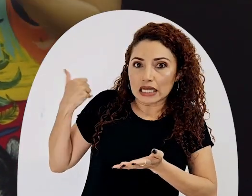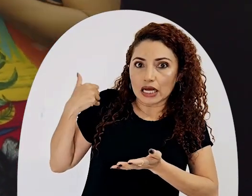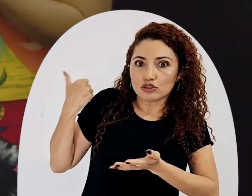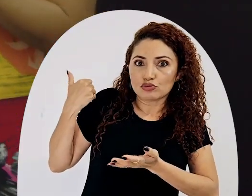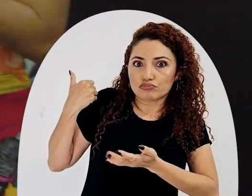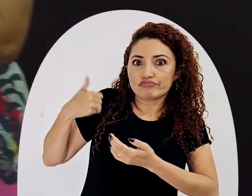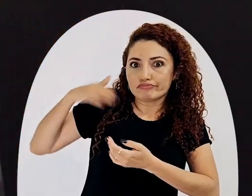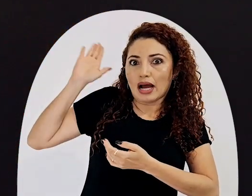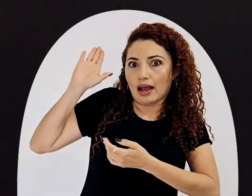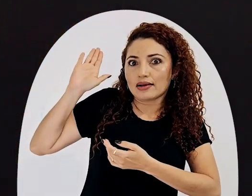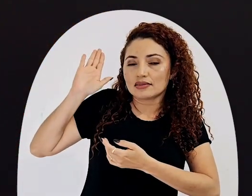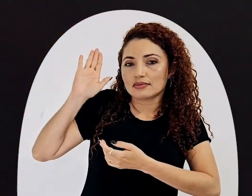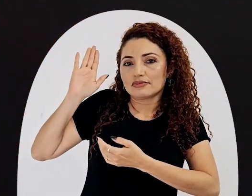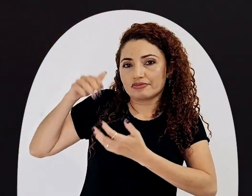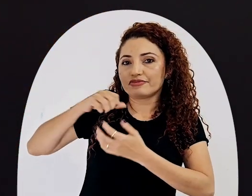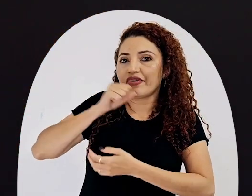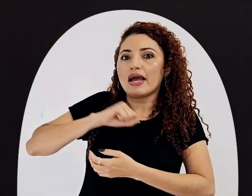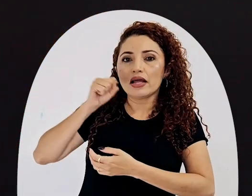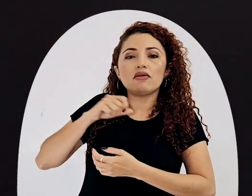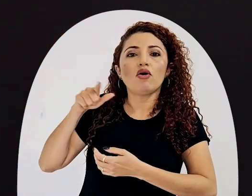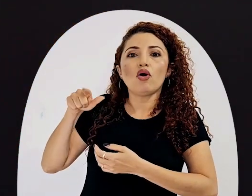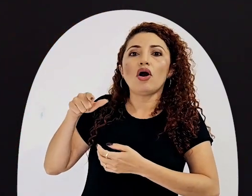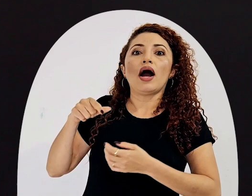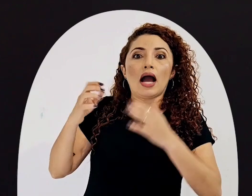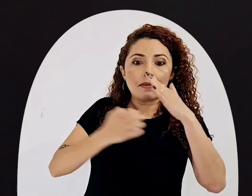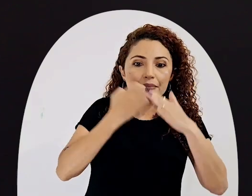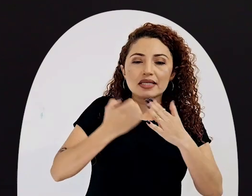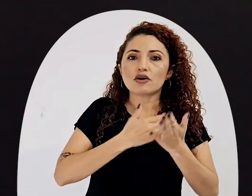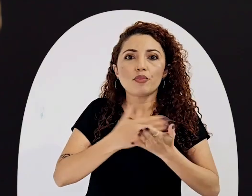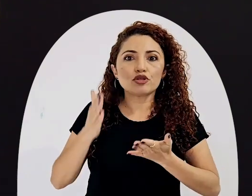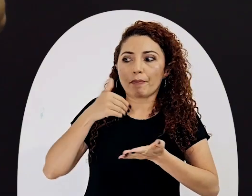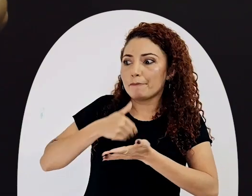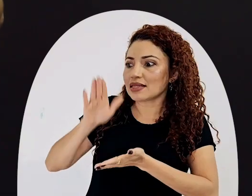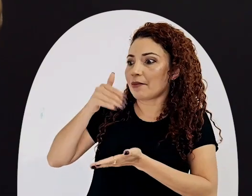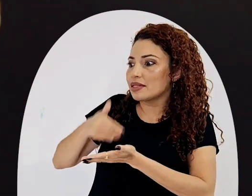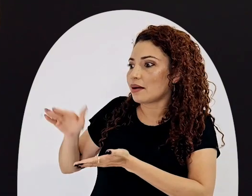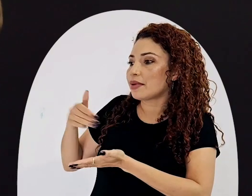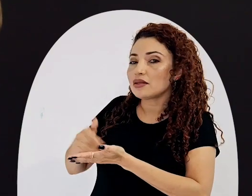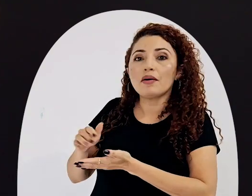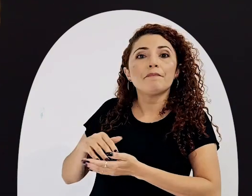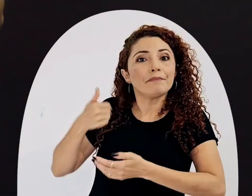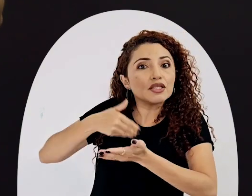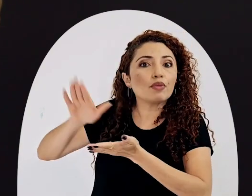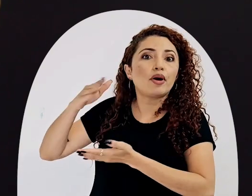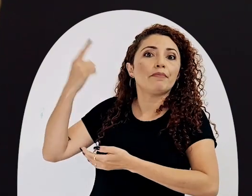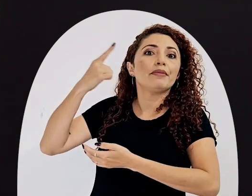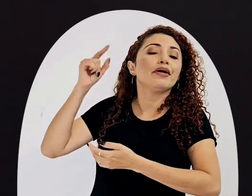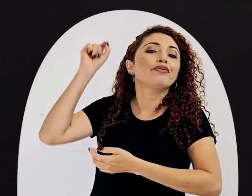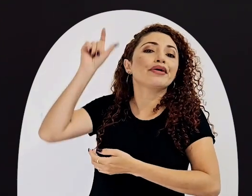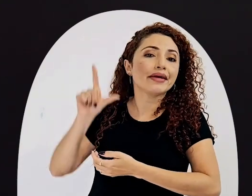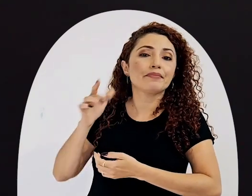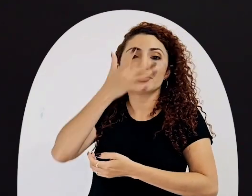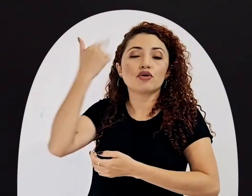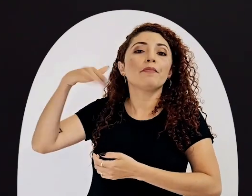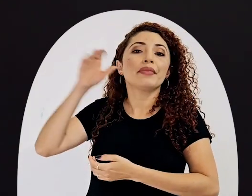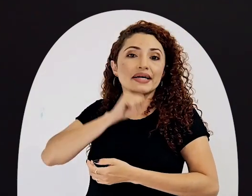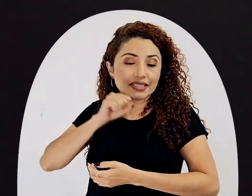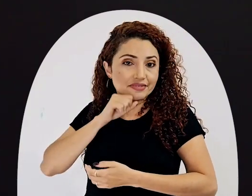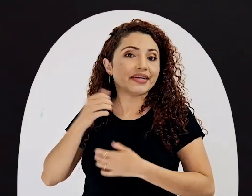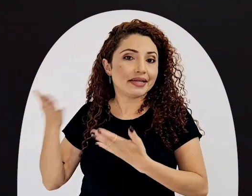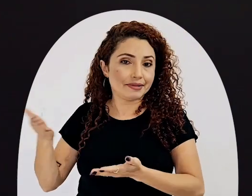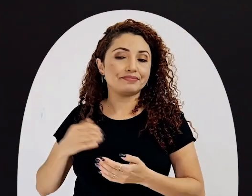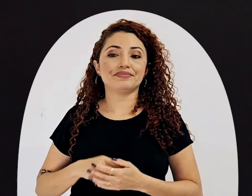por isso que se começou esse estudo do etarismo, mas ele já tem algum tempo, porque, efetivamente, no mercado de trabalho, a mulher com 37